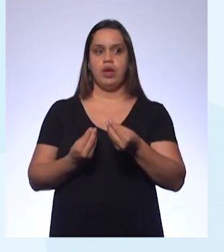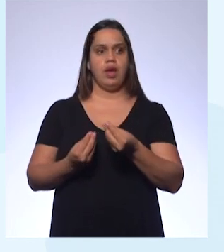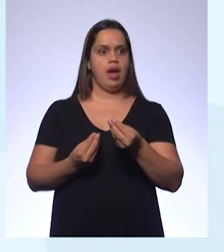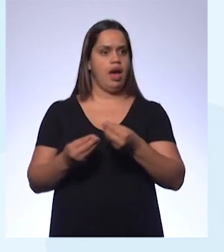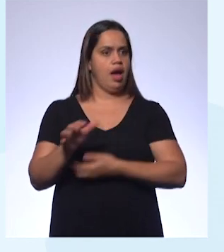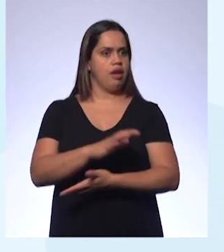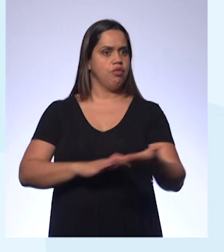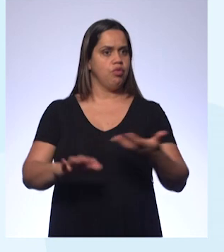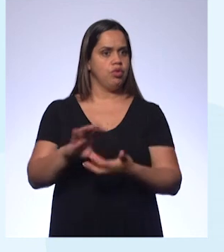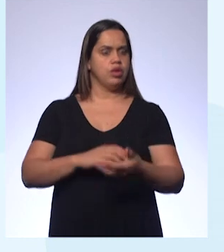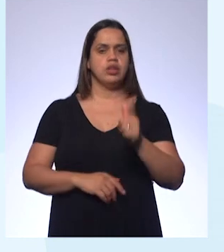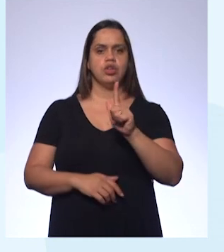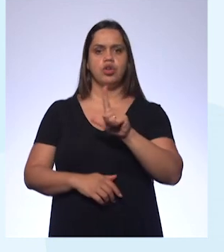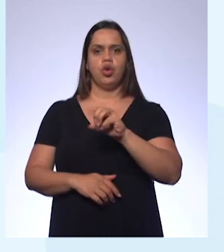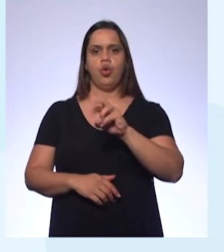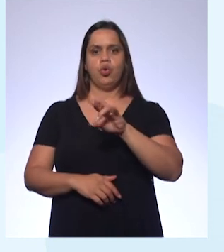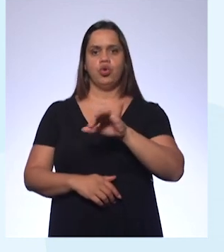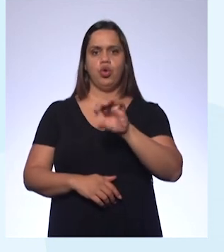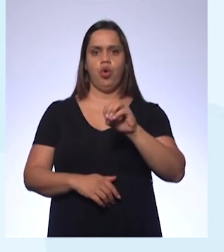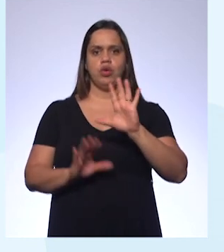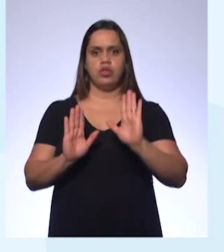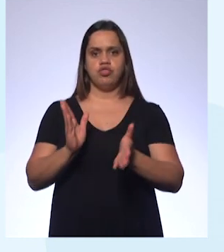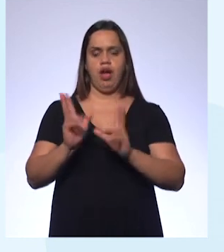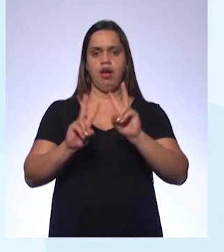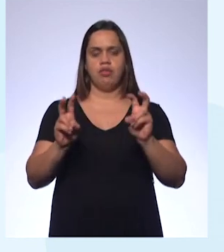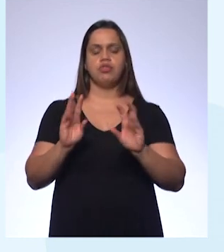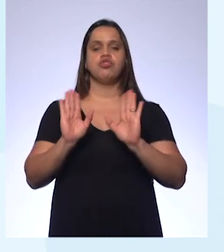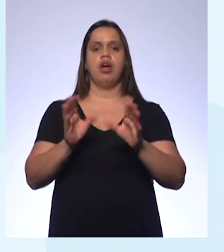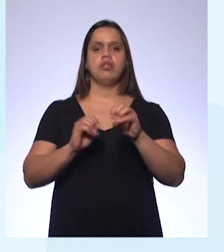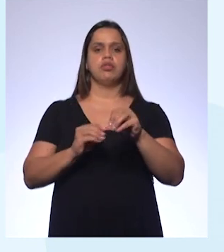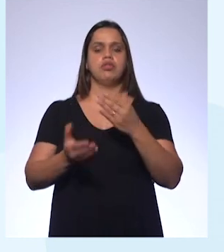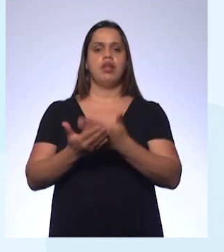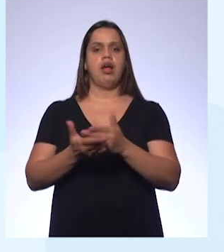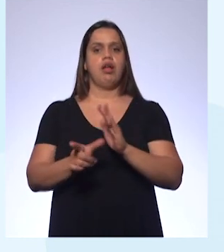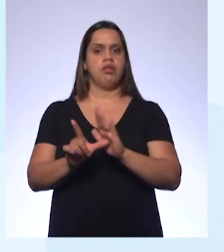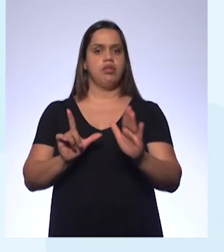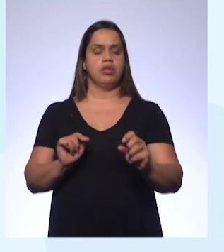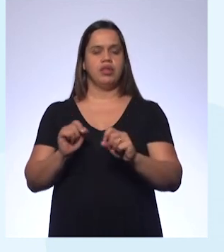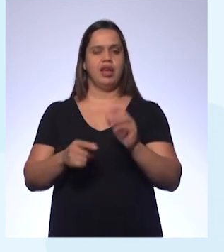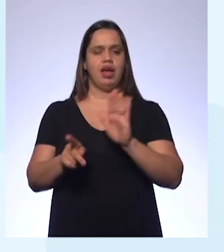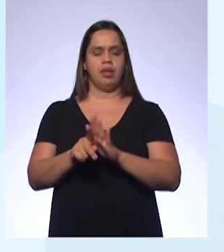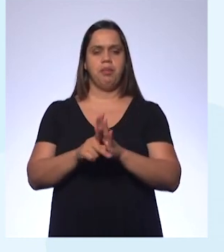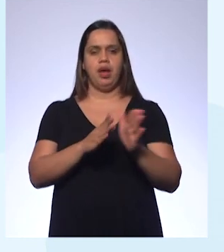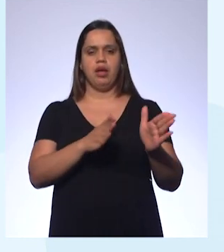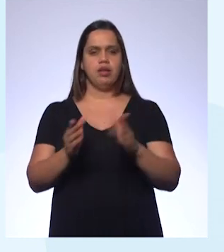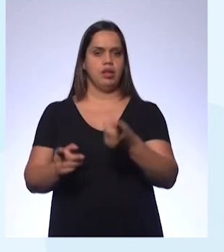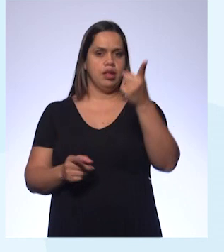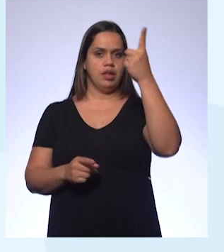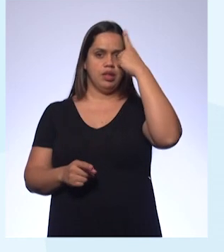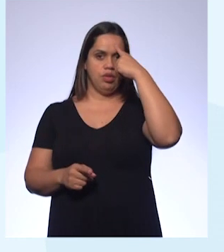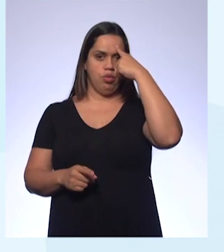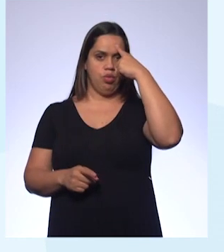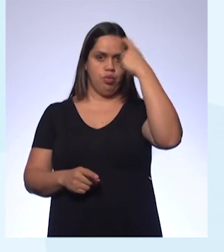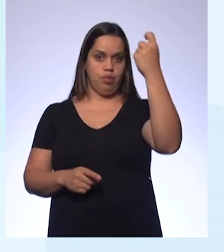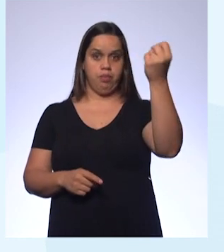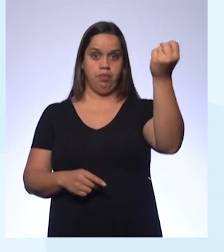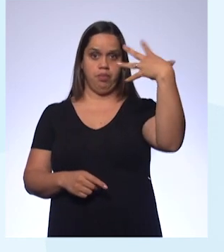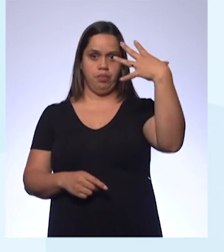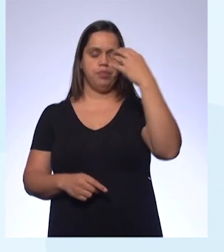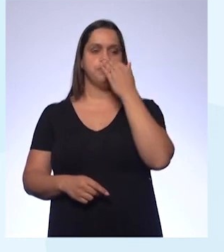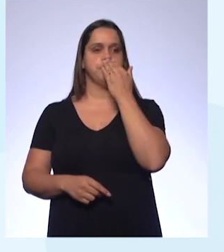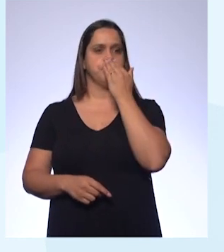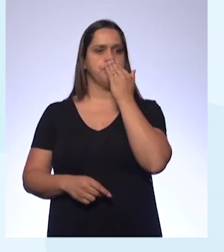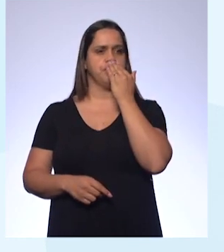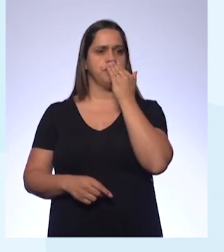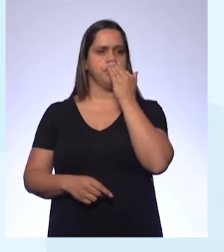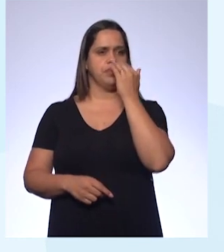gente tratou na aula anterior, né? Passou por essa questão do iluminismo, tá? O Voltaire defendia a